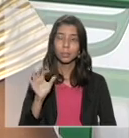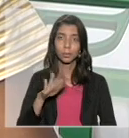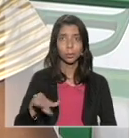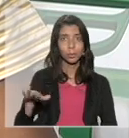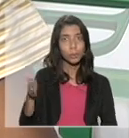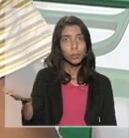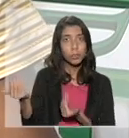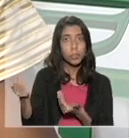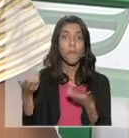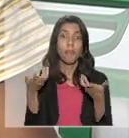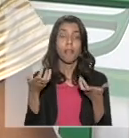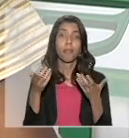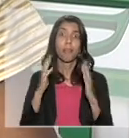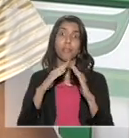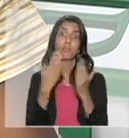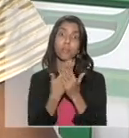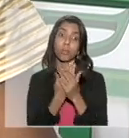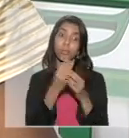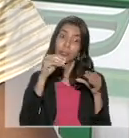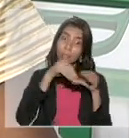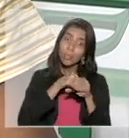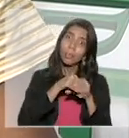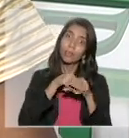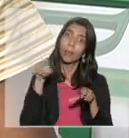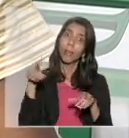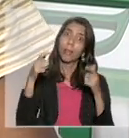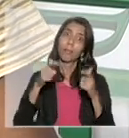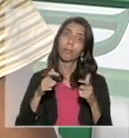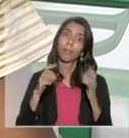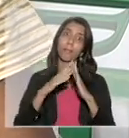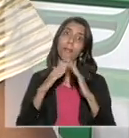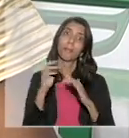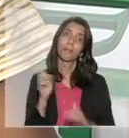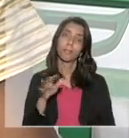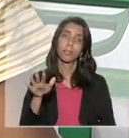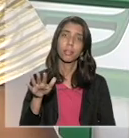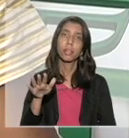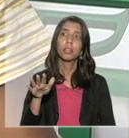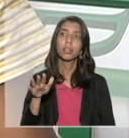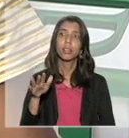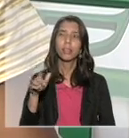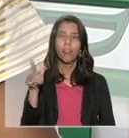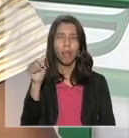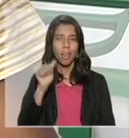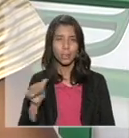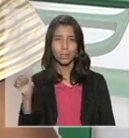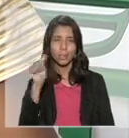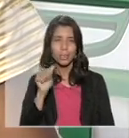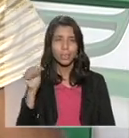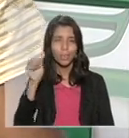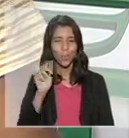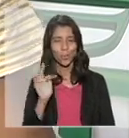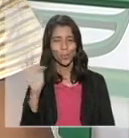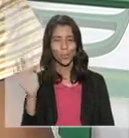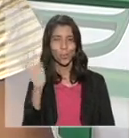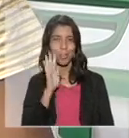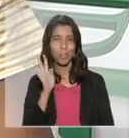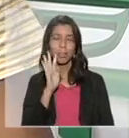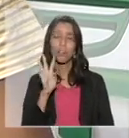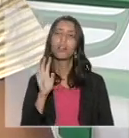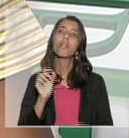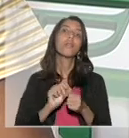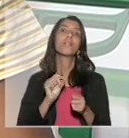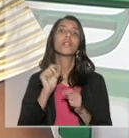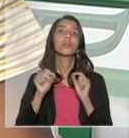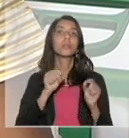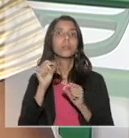70% dos jovens queriam uma escola dentro da comunidade. E nisso a Associação Futuro Legal, o